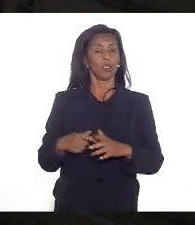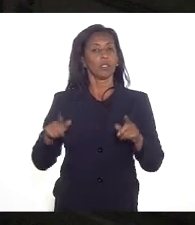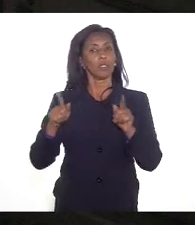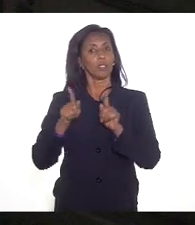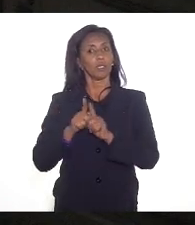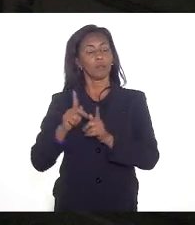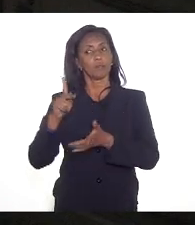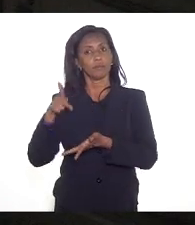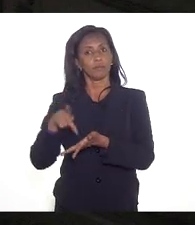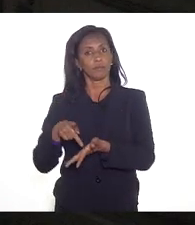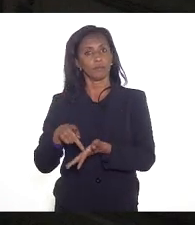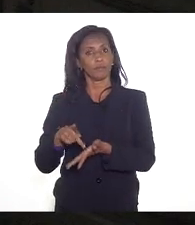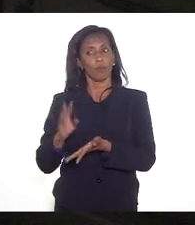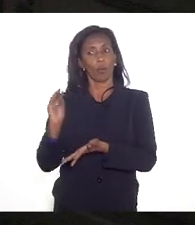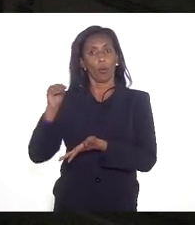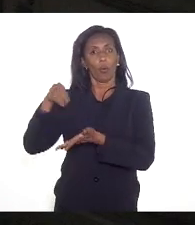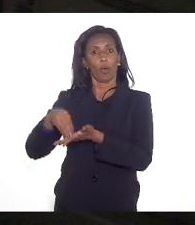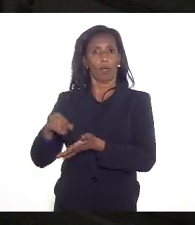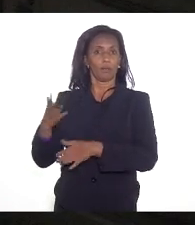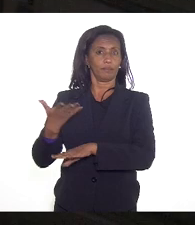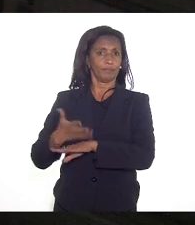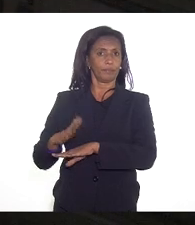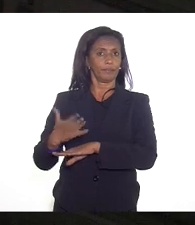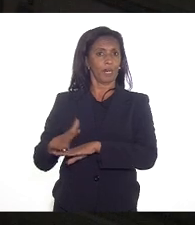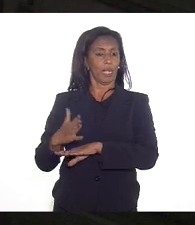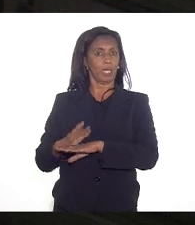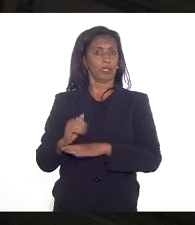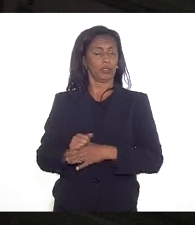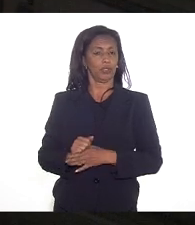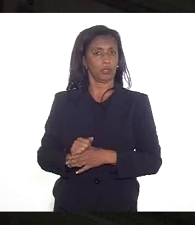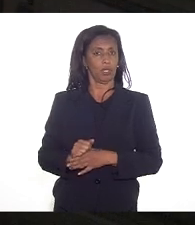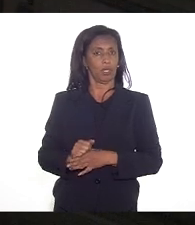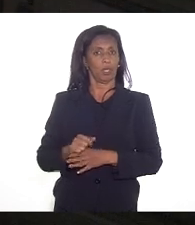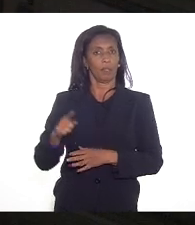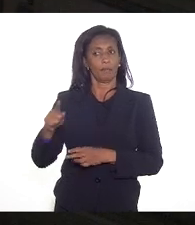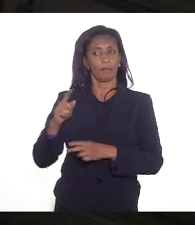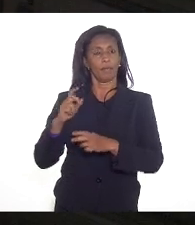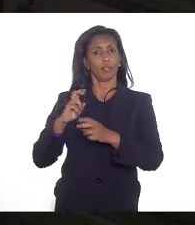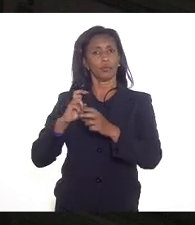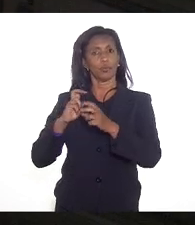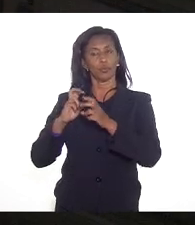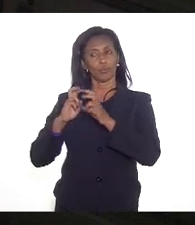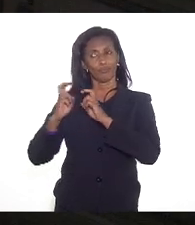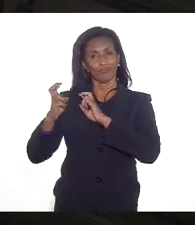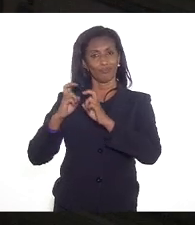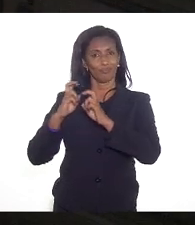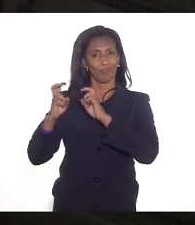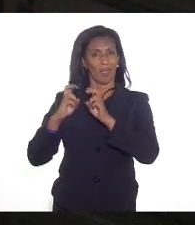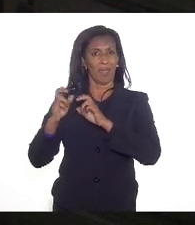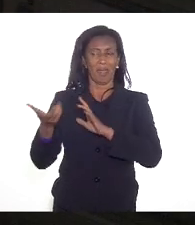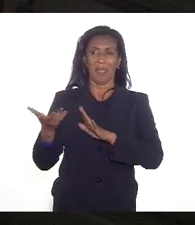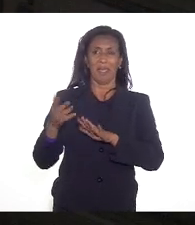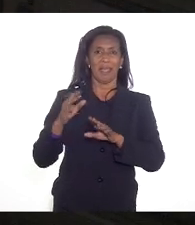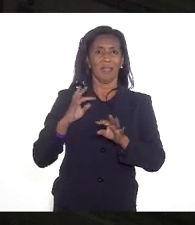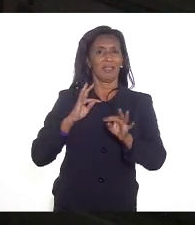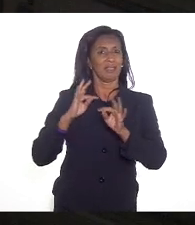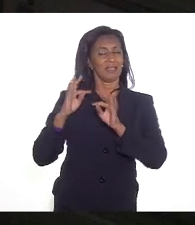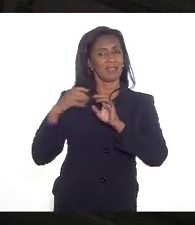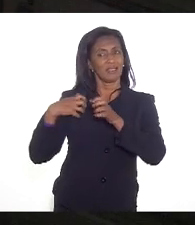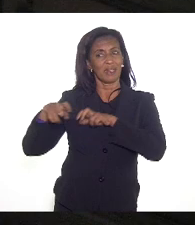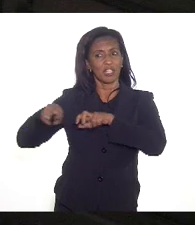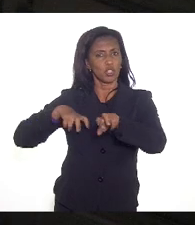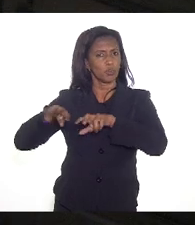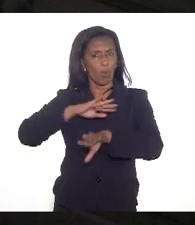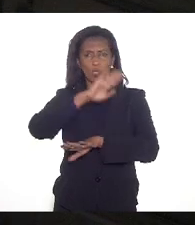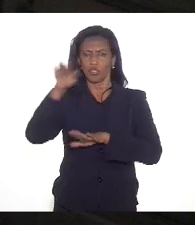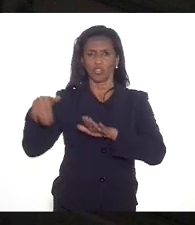ser de foto colocado em prática pelos meios de transporte Ferroviário metroviário aqui